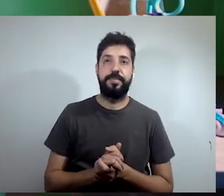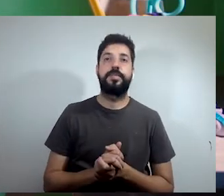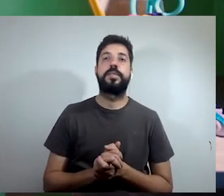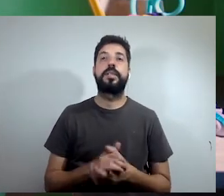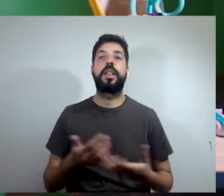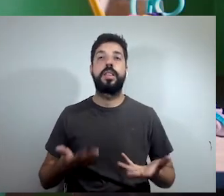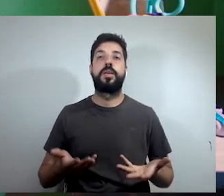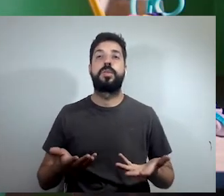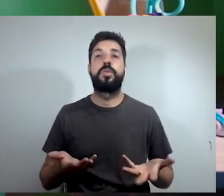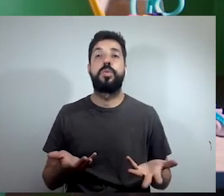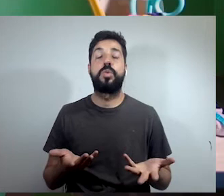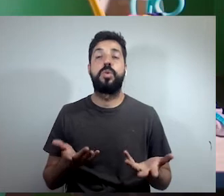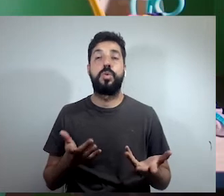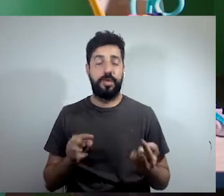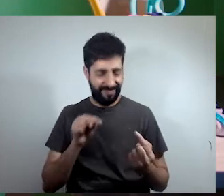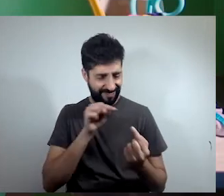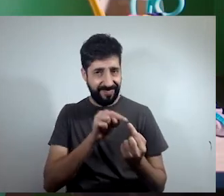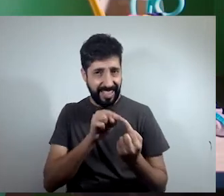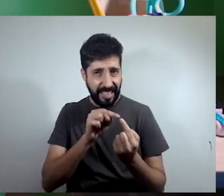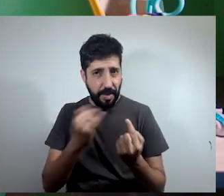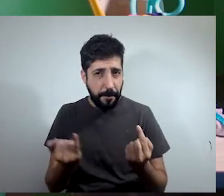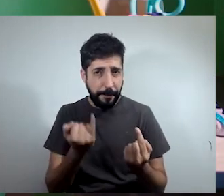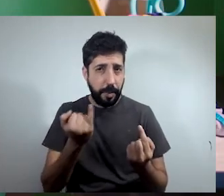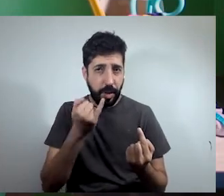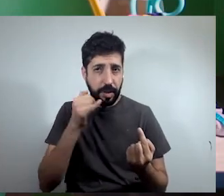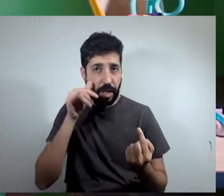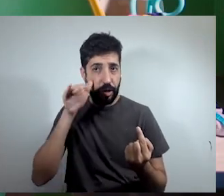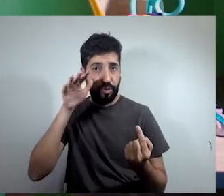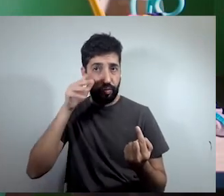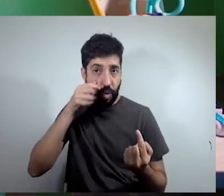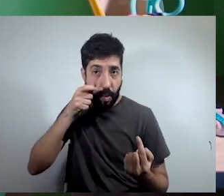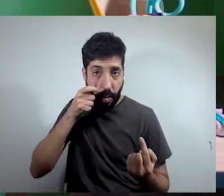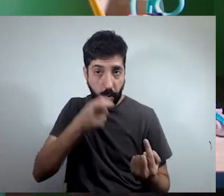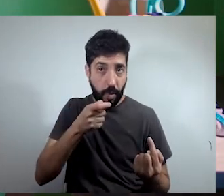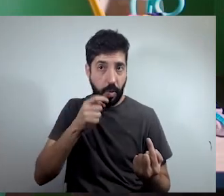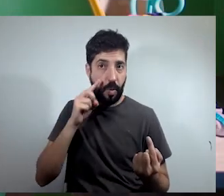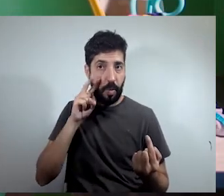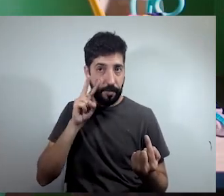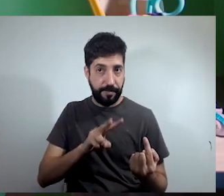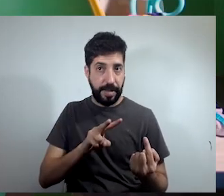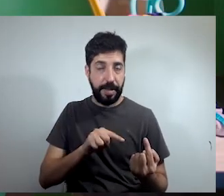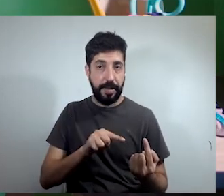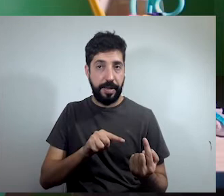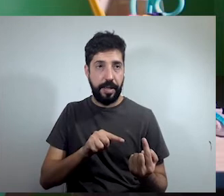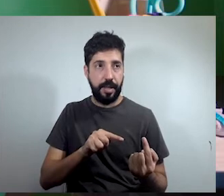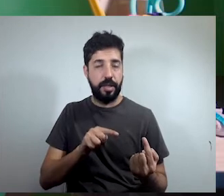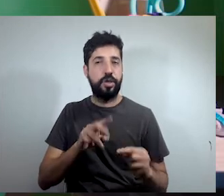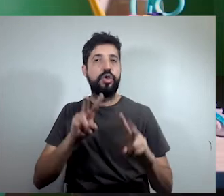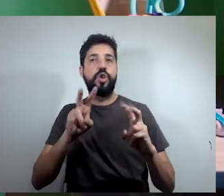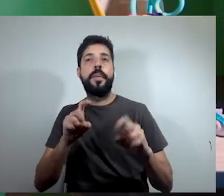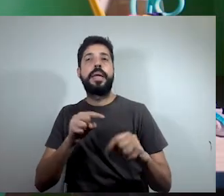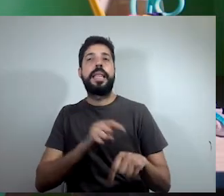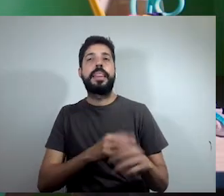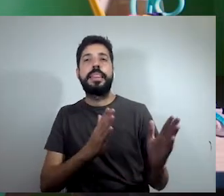Então, um ponto muito importante para a gente observar diante o tempo da